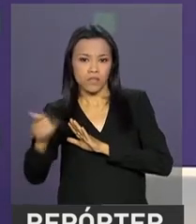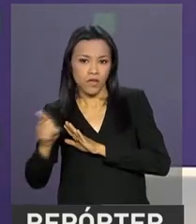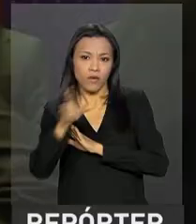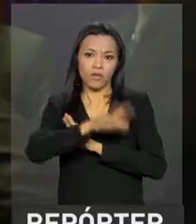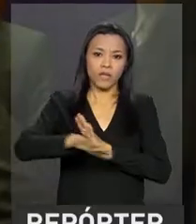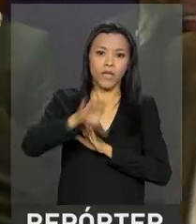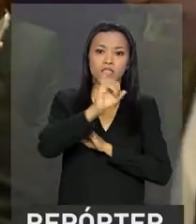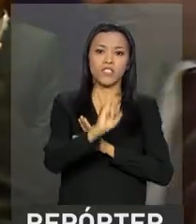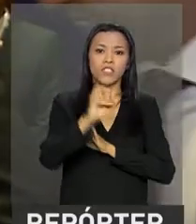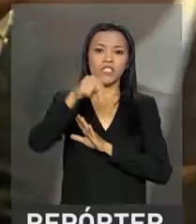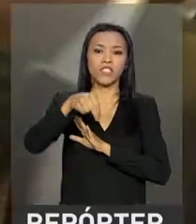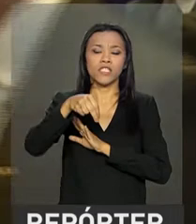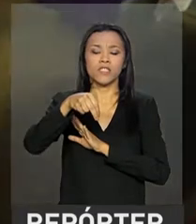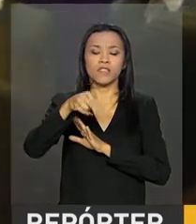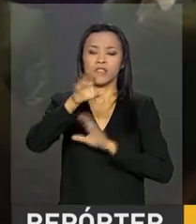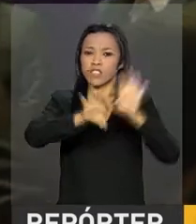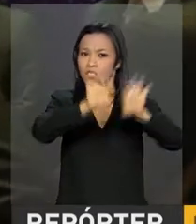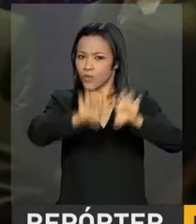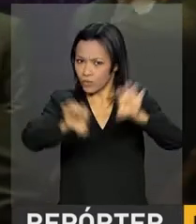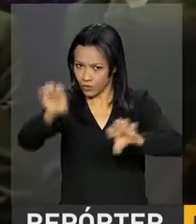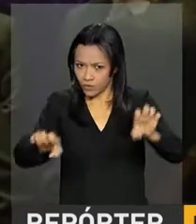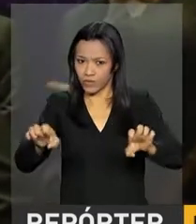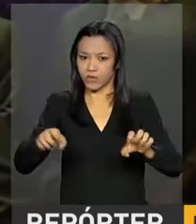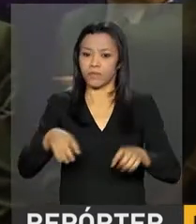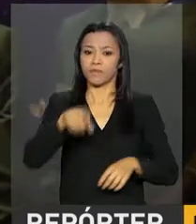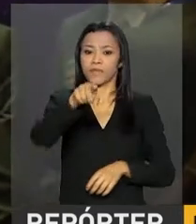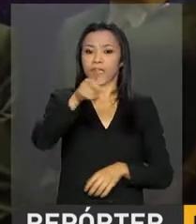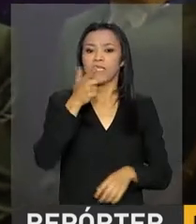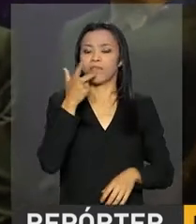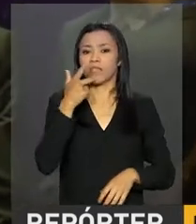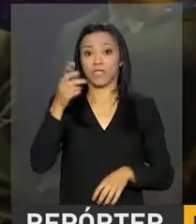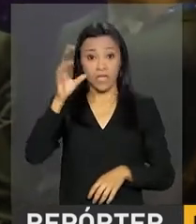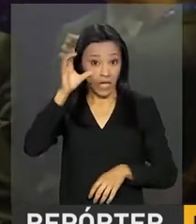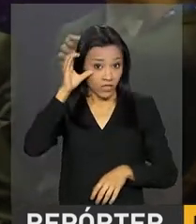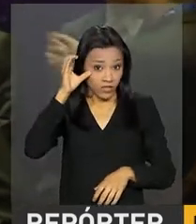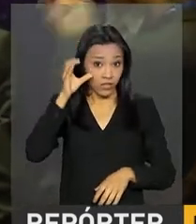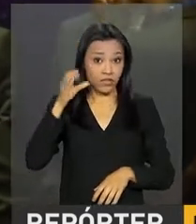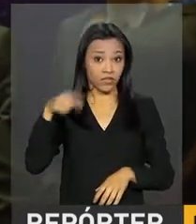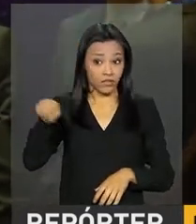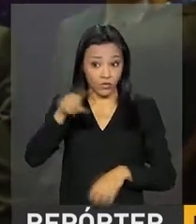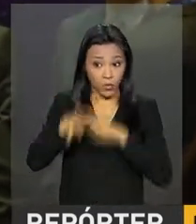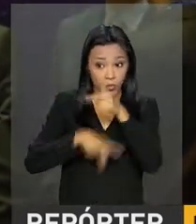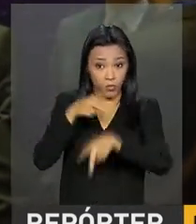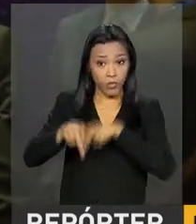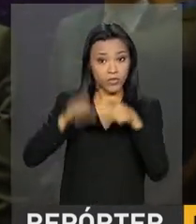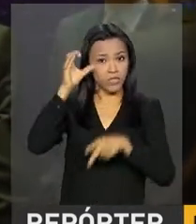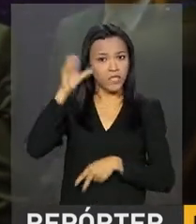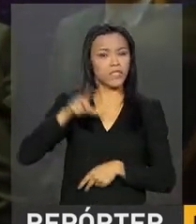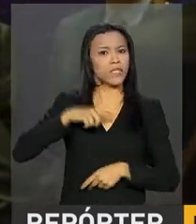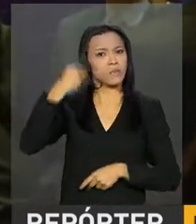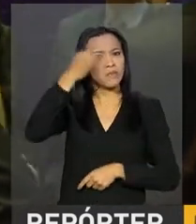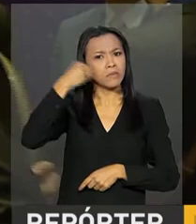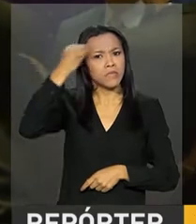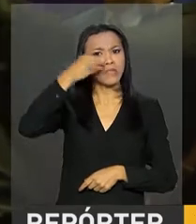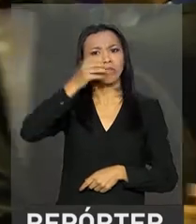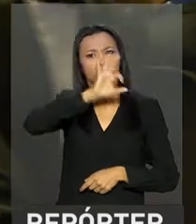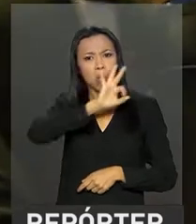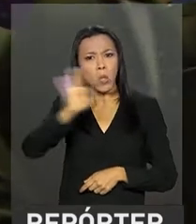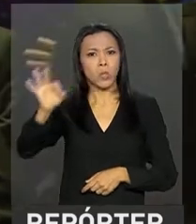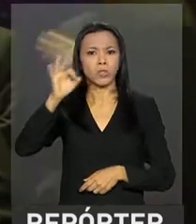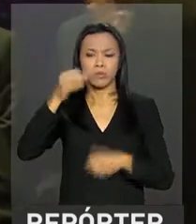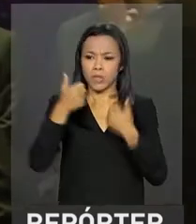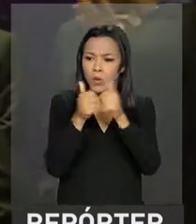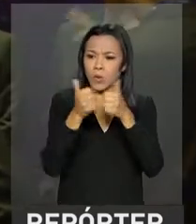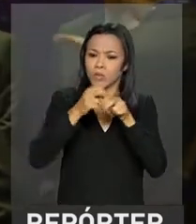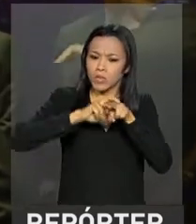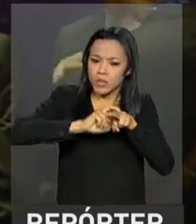os chineses têm uma experiência muito grande é uma história de sucesso é em infraestrutura de transporte e nós